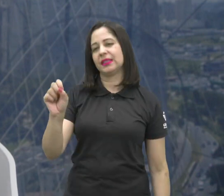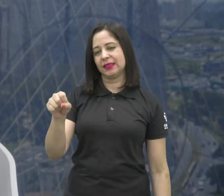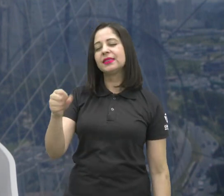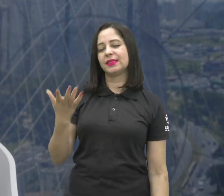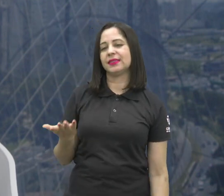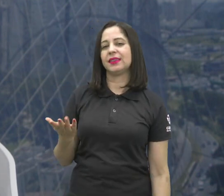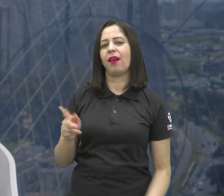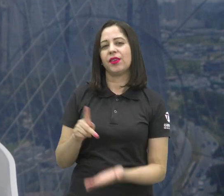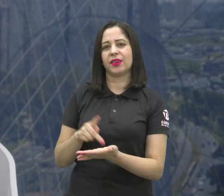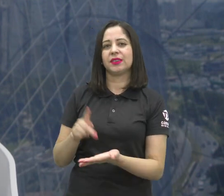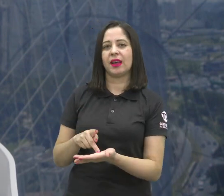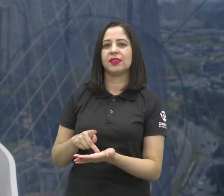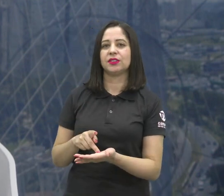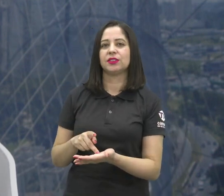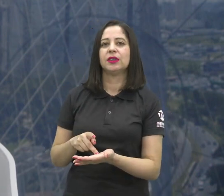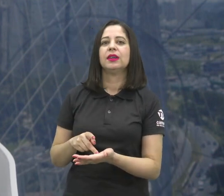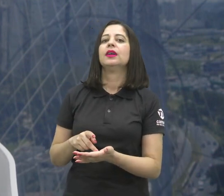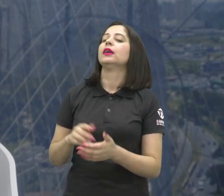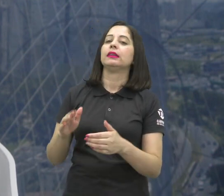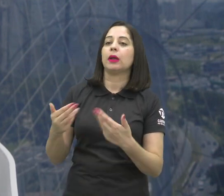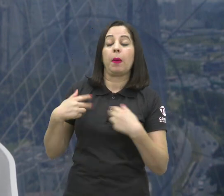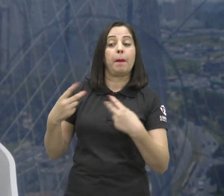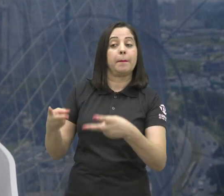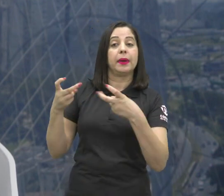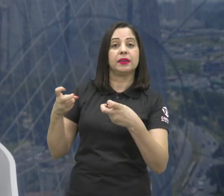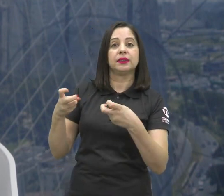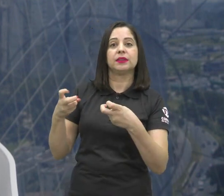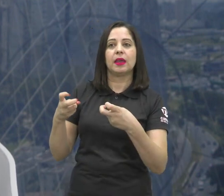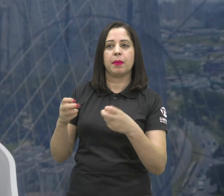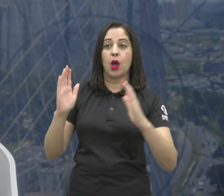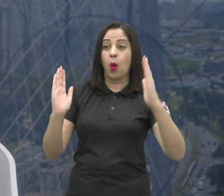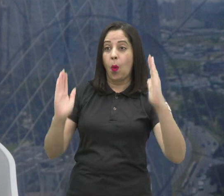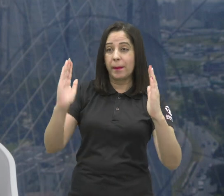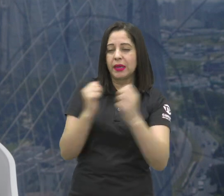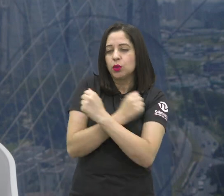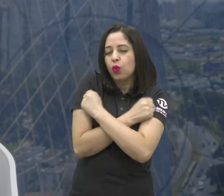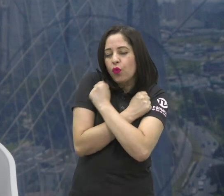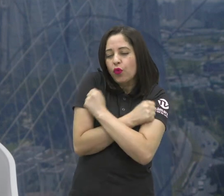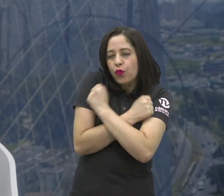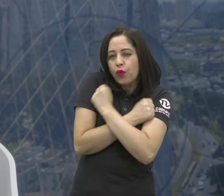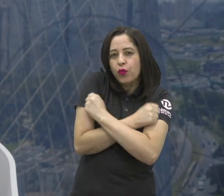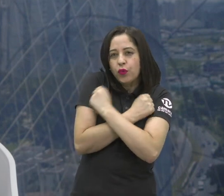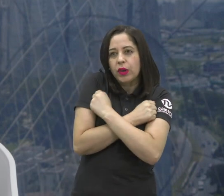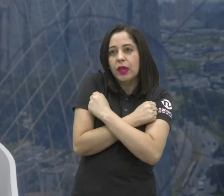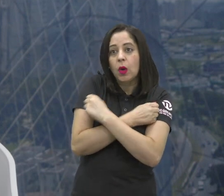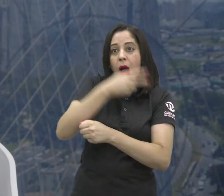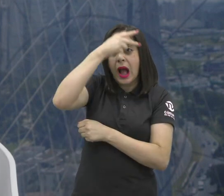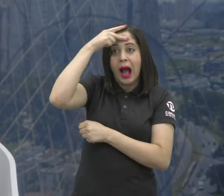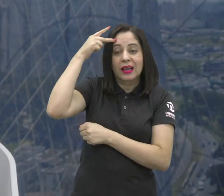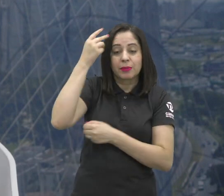trazem, né, as pessoas para esse lugar. Então a gente vê às vezes no inverno, né, muitas ações de pessoas